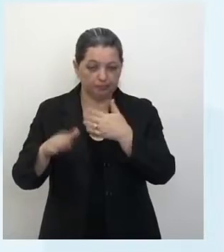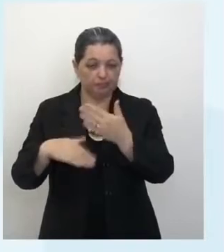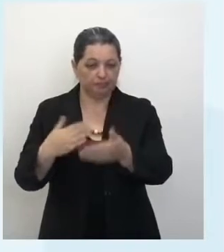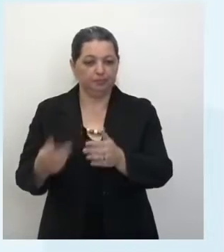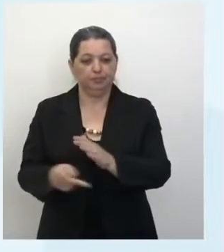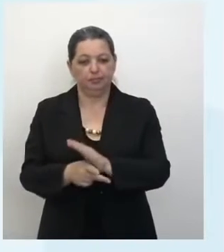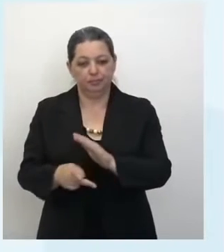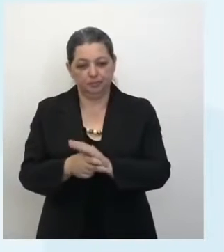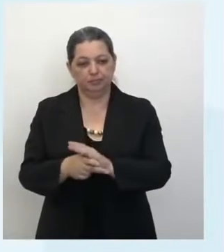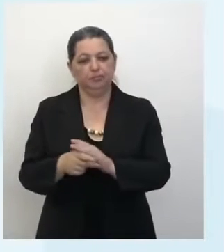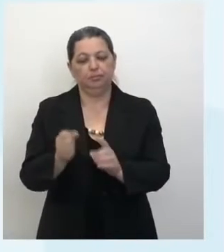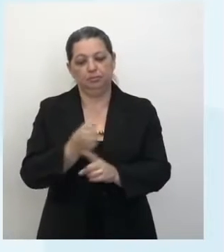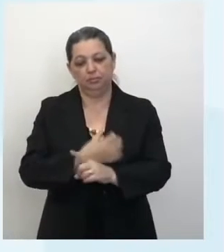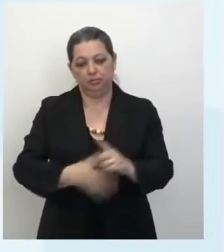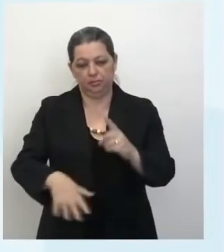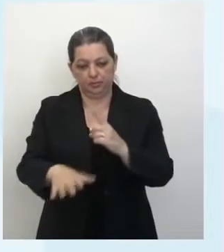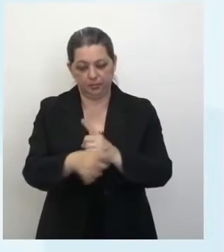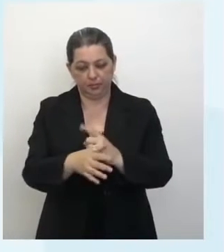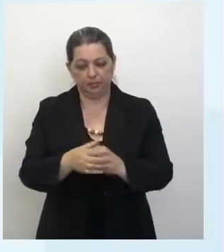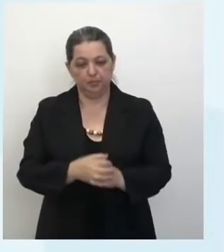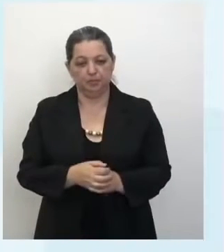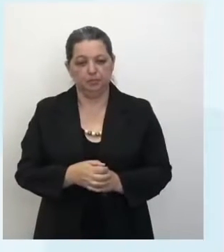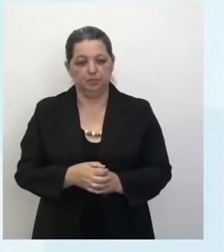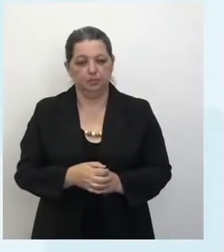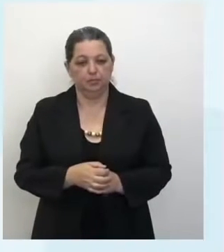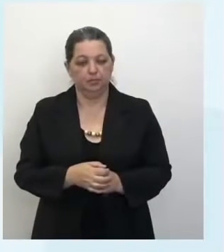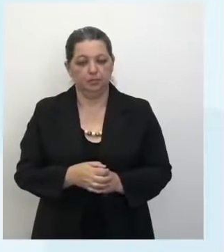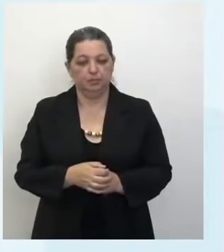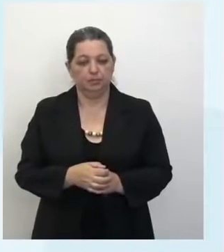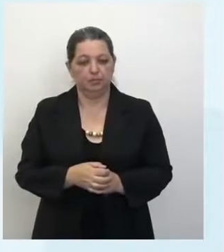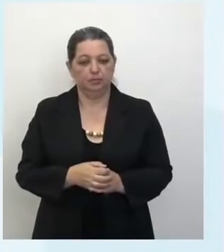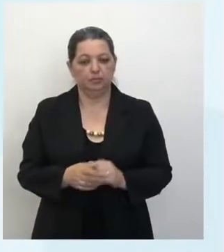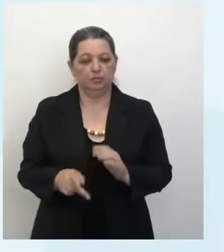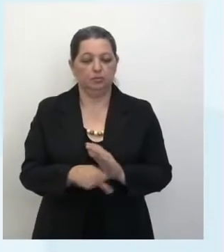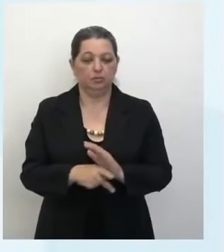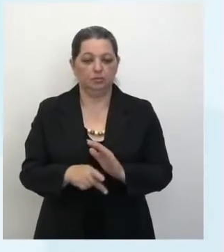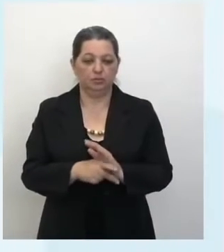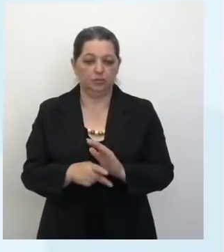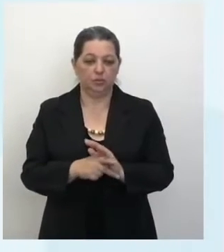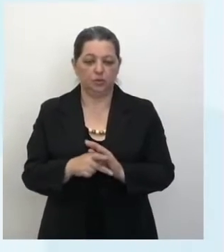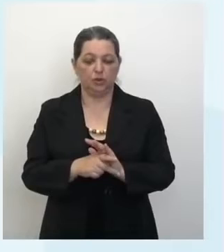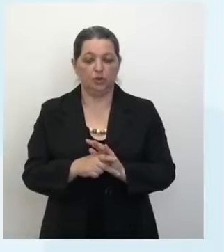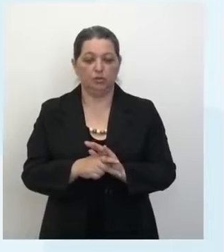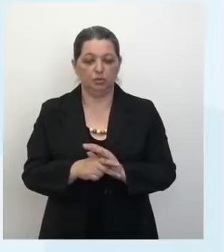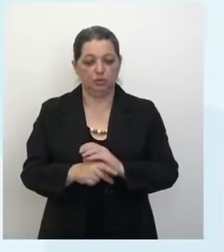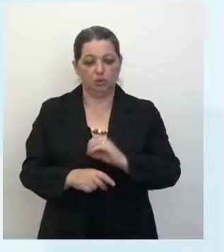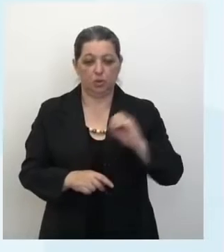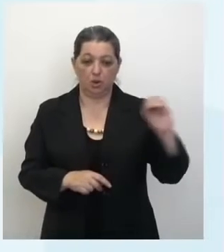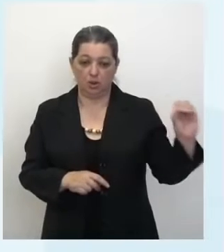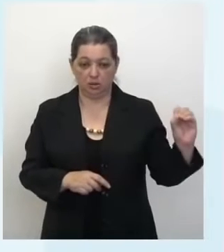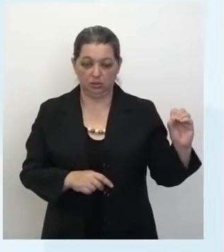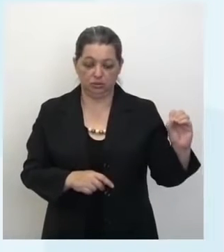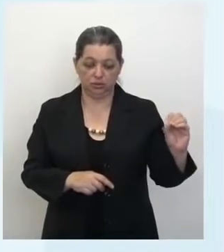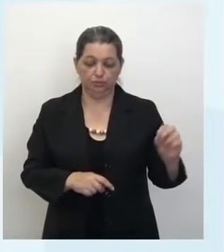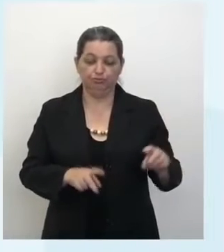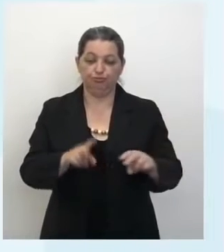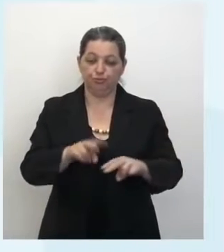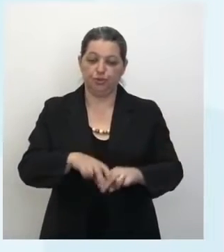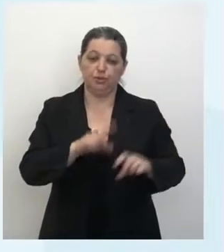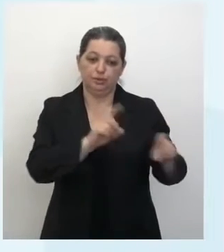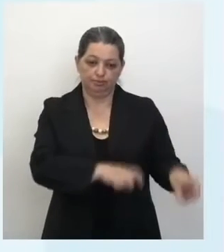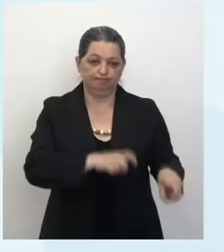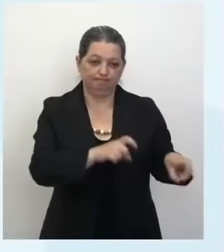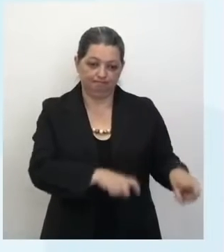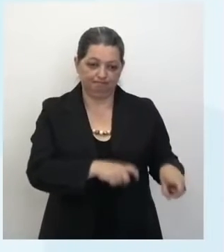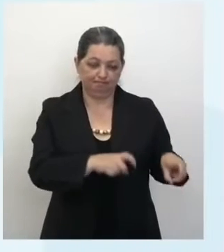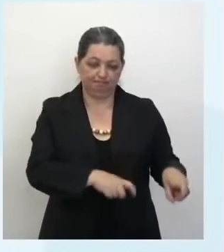questões aí socioeconômicas, mas já também direcionando para o centro-oeste, principalmente por causa da agropecuária, que se